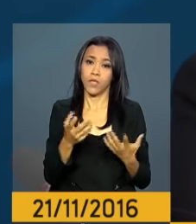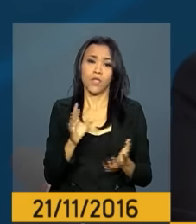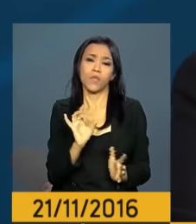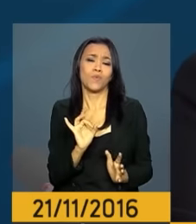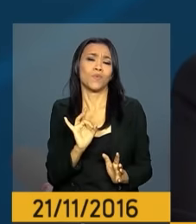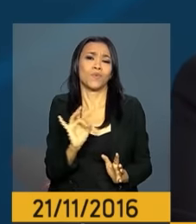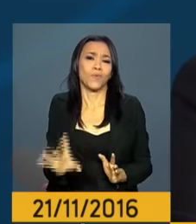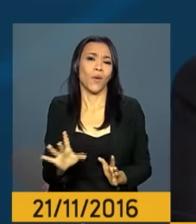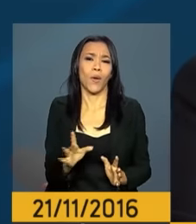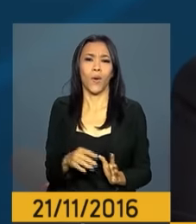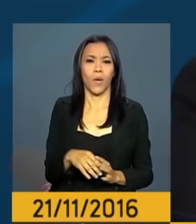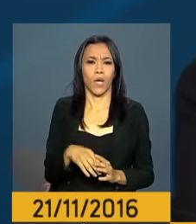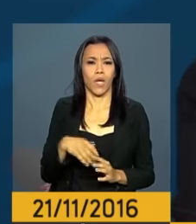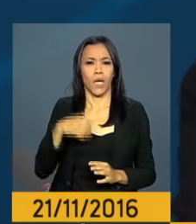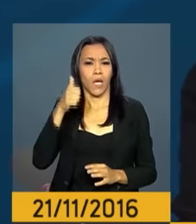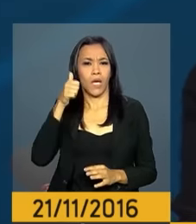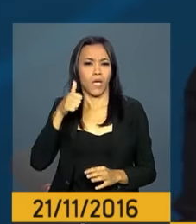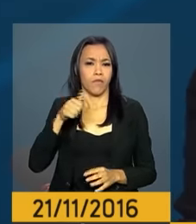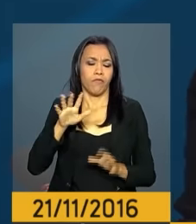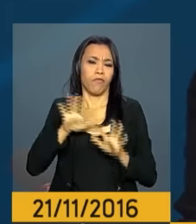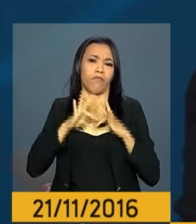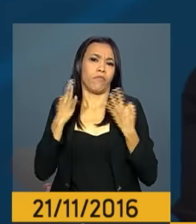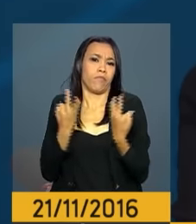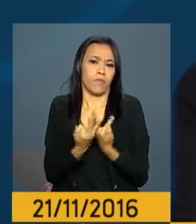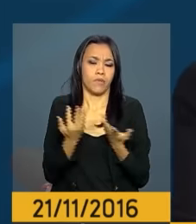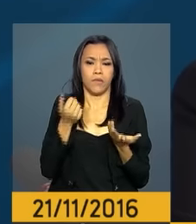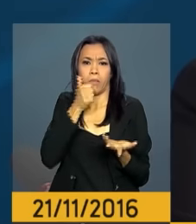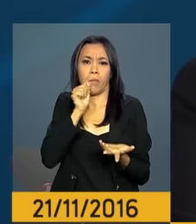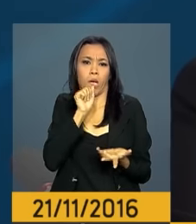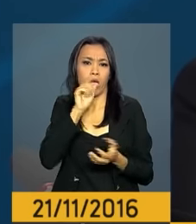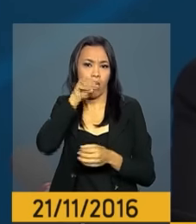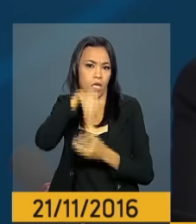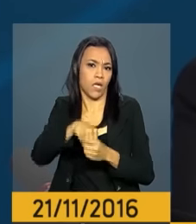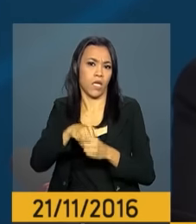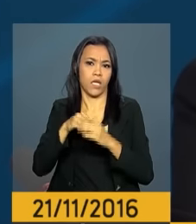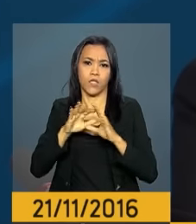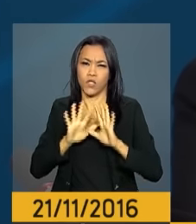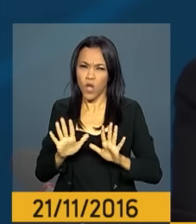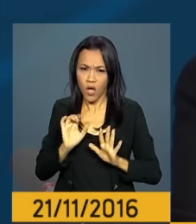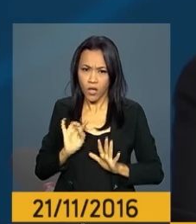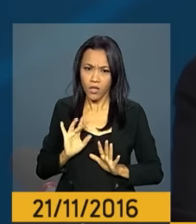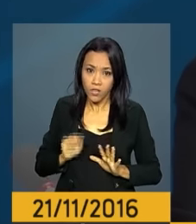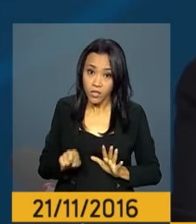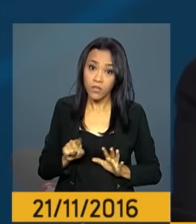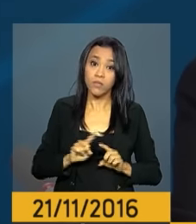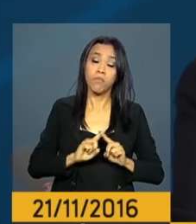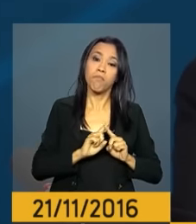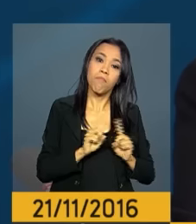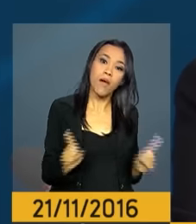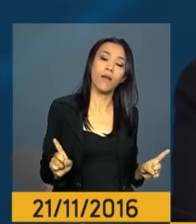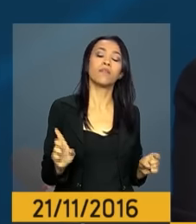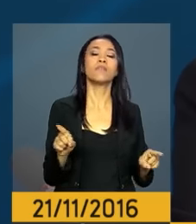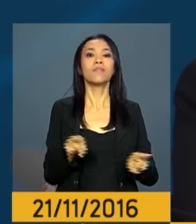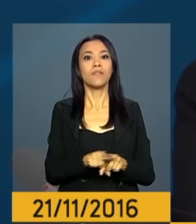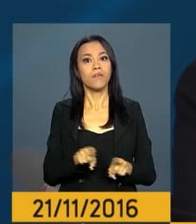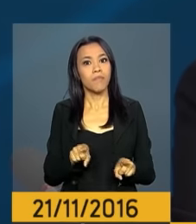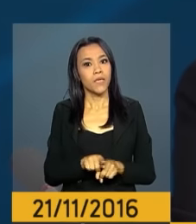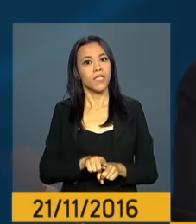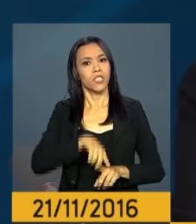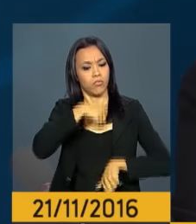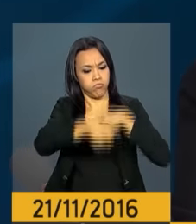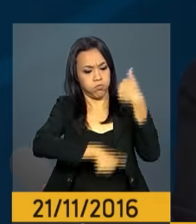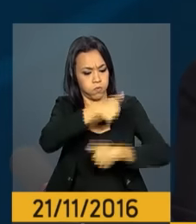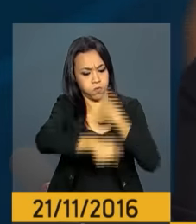papel de chefe, quase chefe da família como mãe, mas hoje o de produtora da riqueza